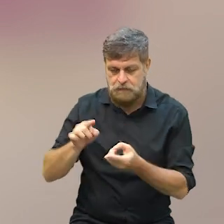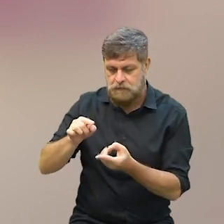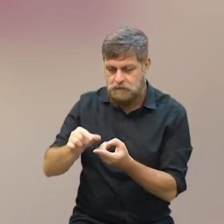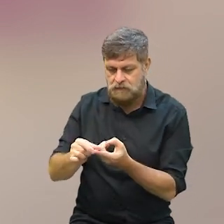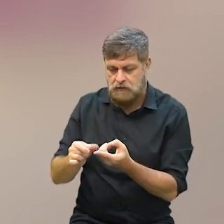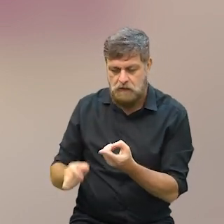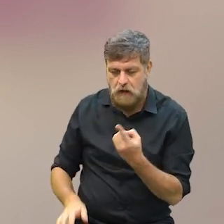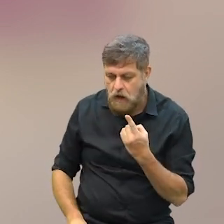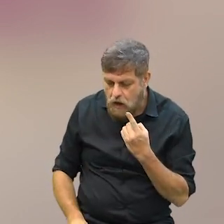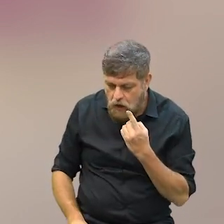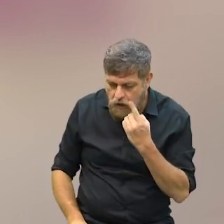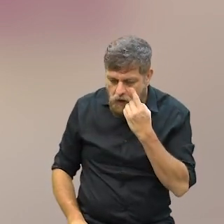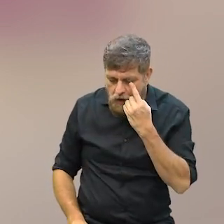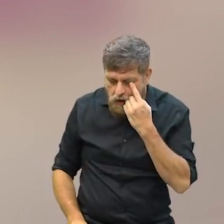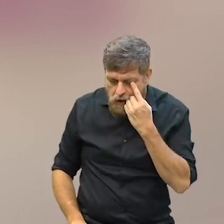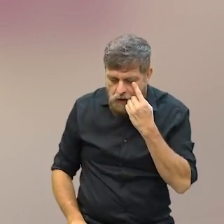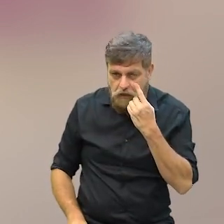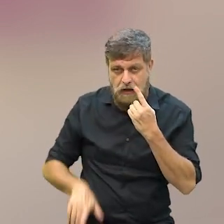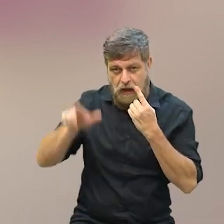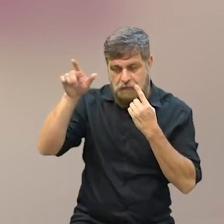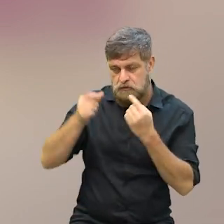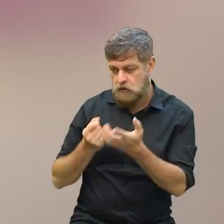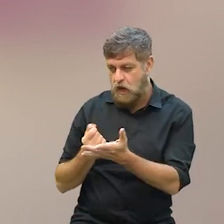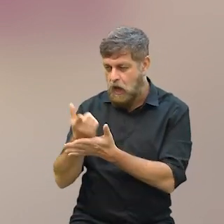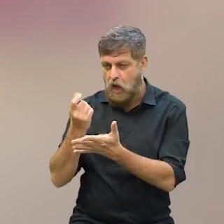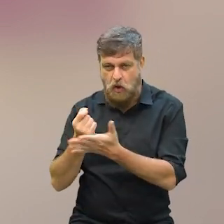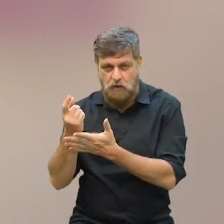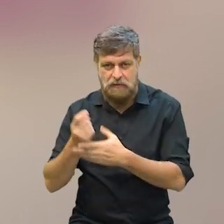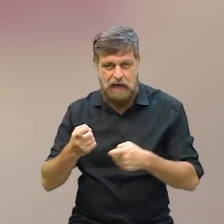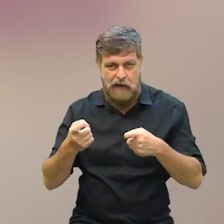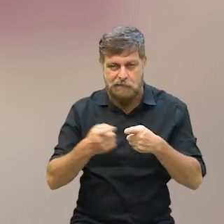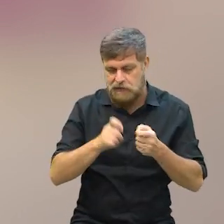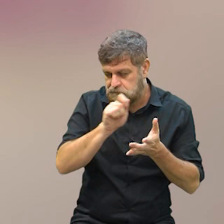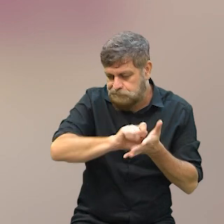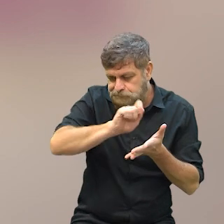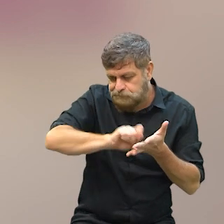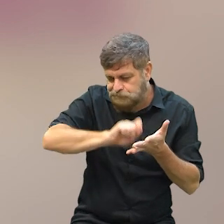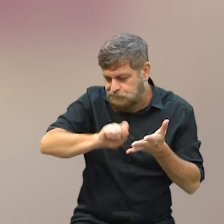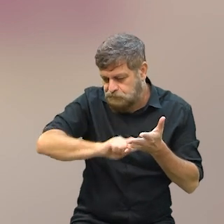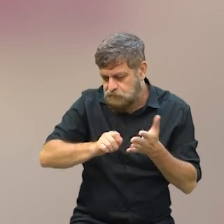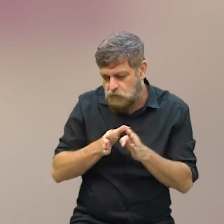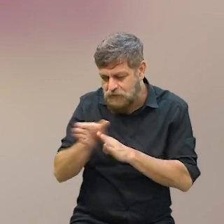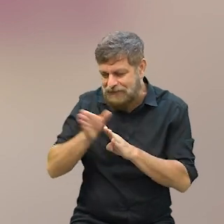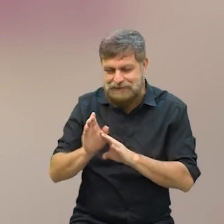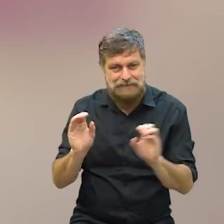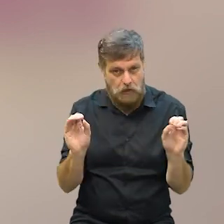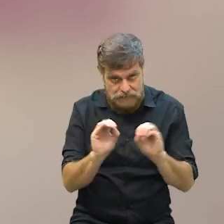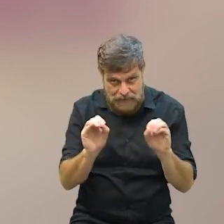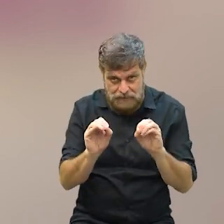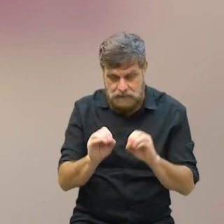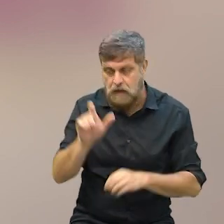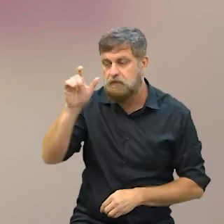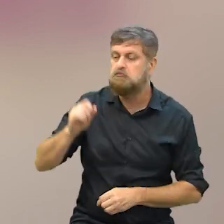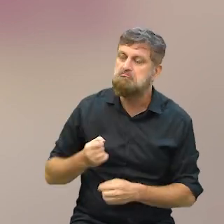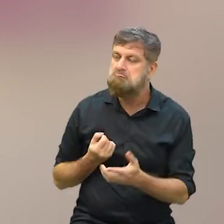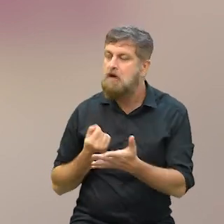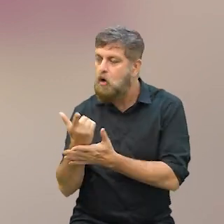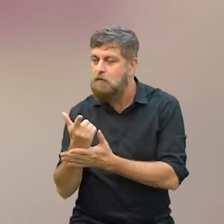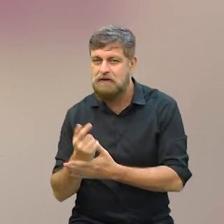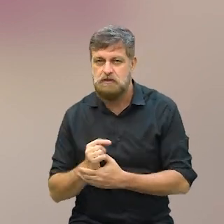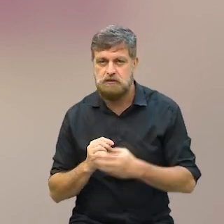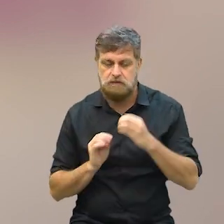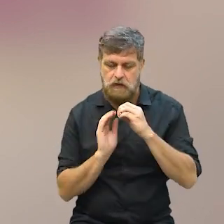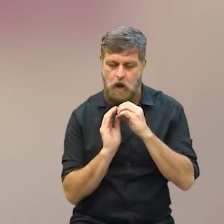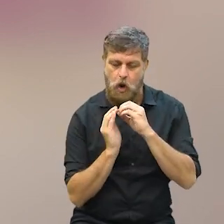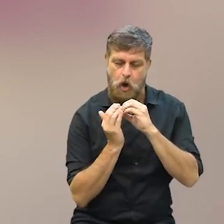descartáveis que eles vendem no mercado, que você compra sem nenhum tipo de orientação, se você tiver